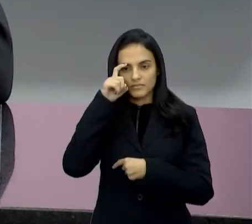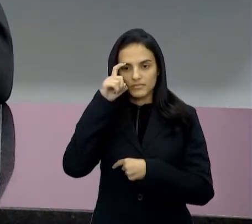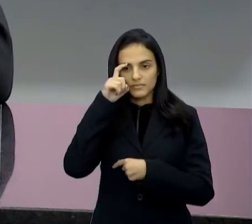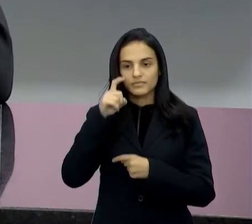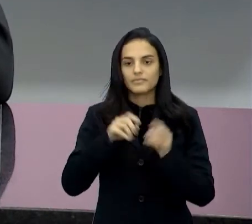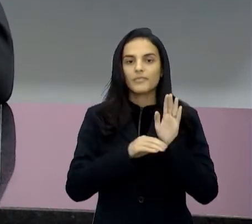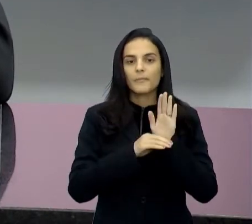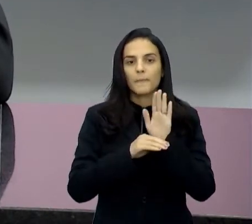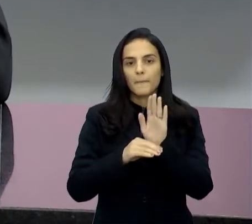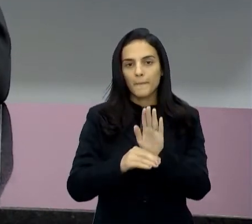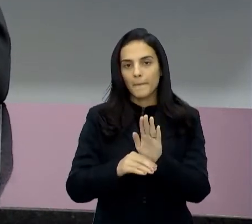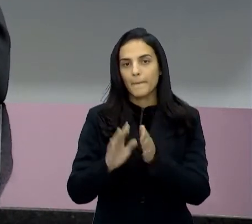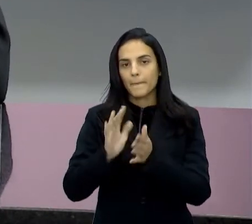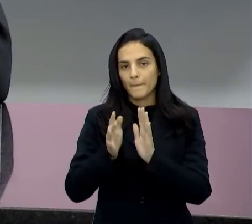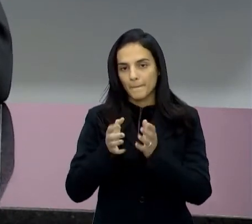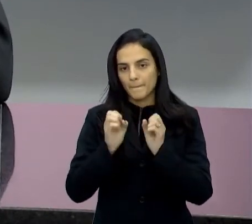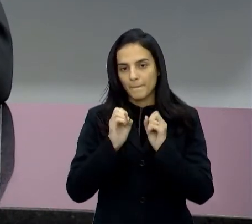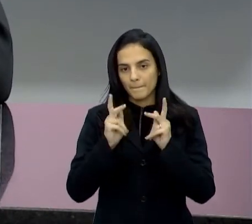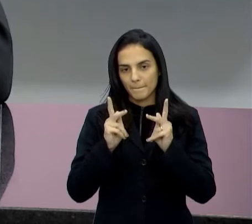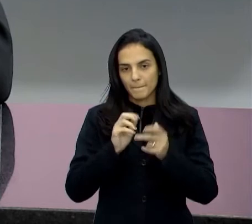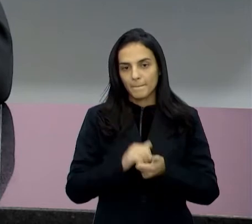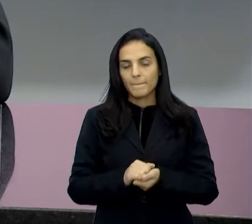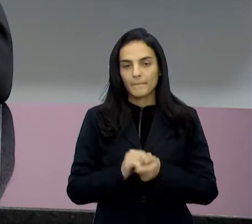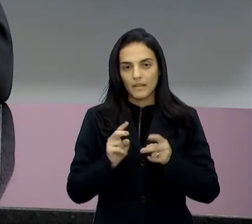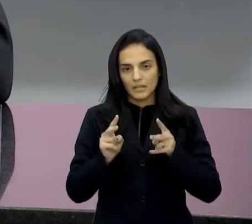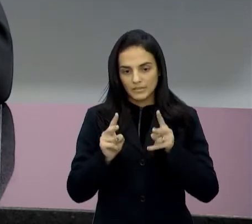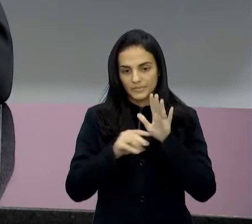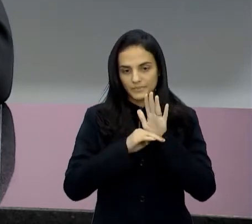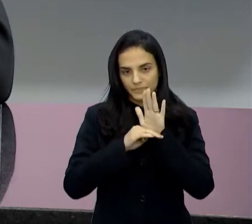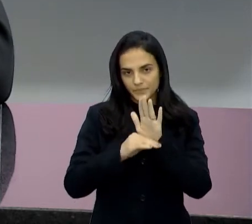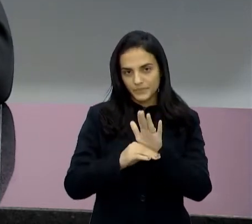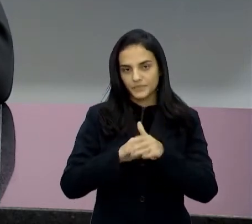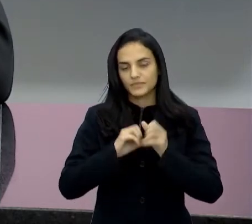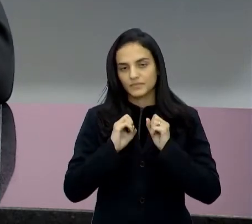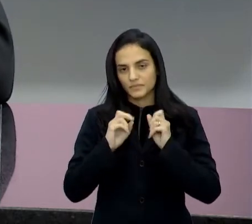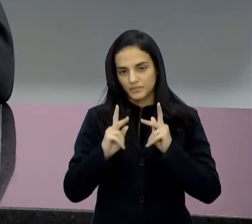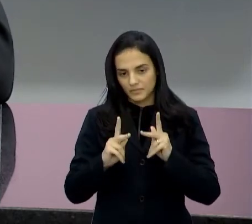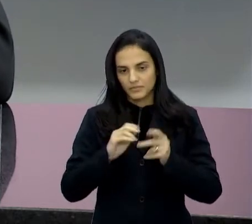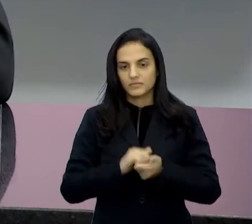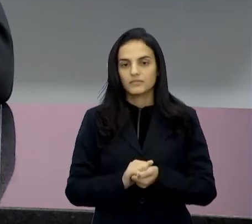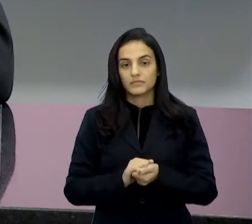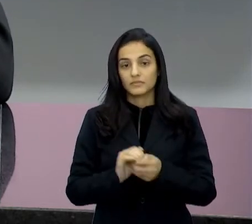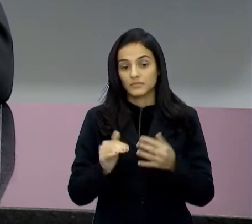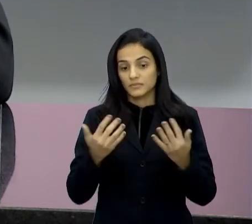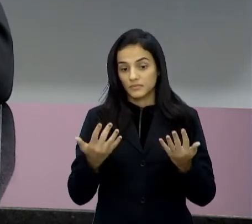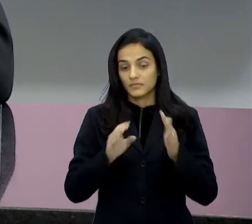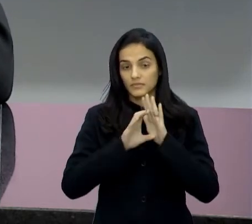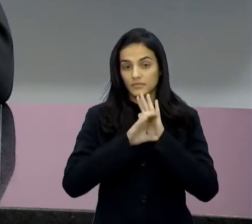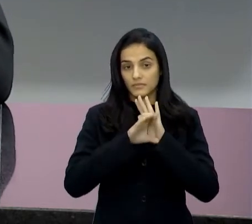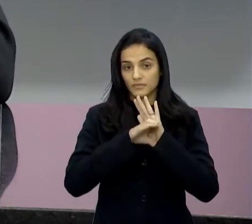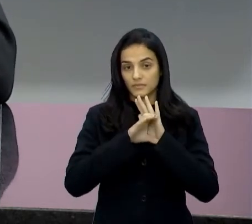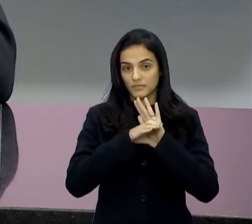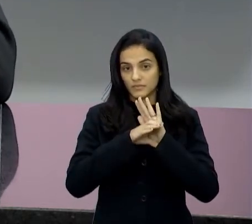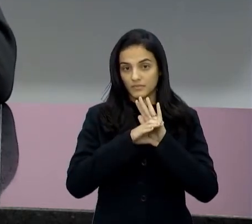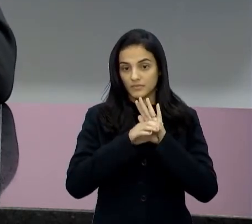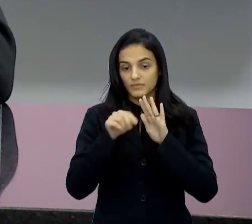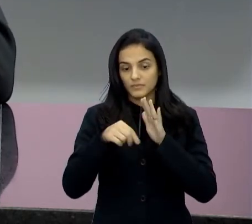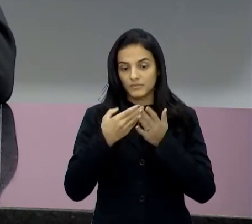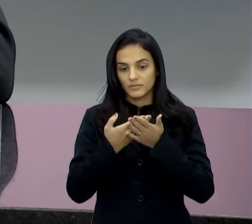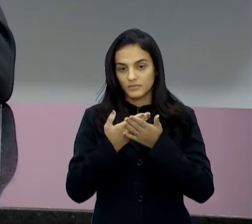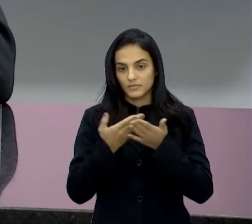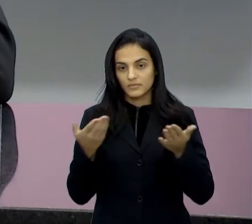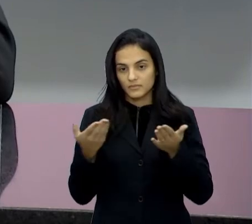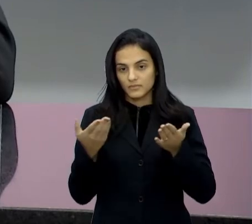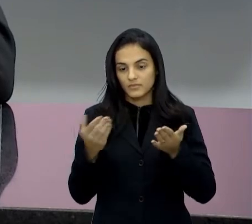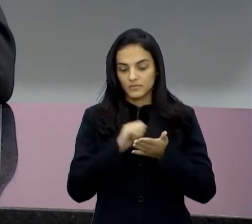que vão me ajudar na Libras, né, que sempre aí nos auxiliam. E qual que é o conteúdo da nossa aula de hoje? A gente já está na